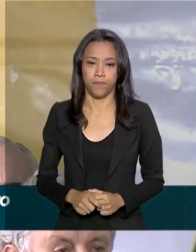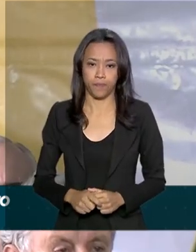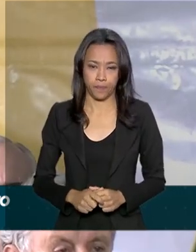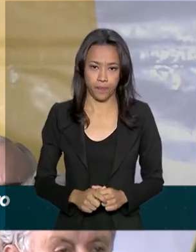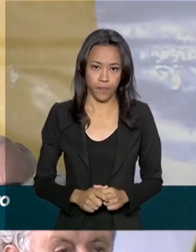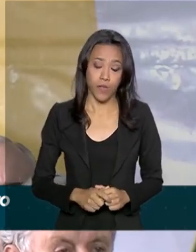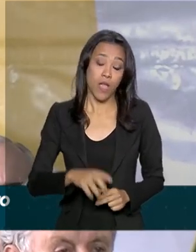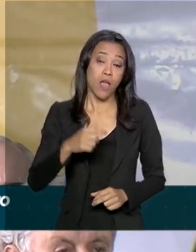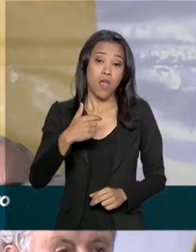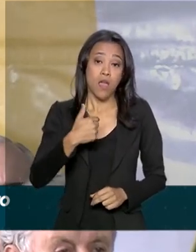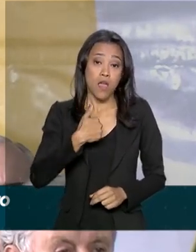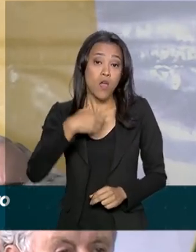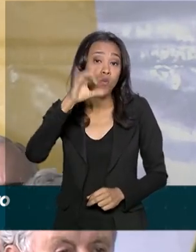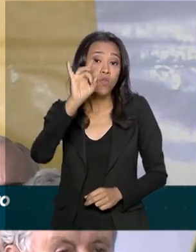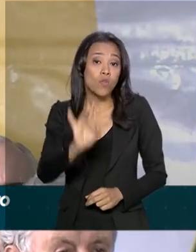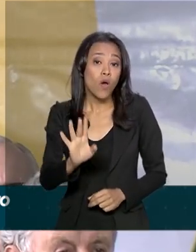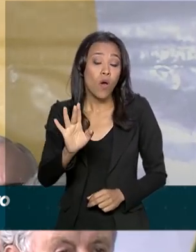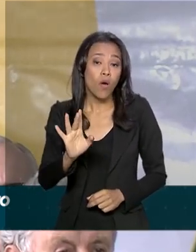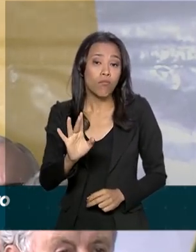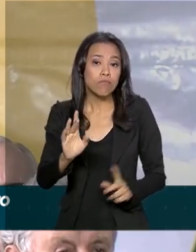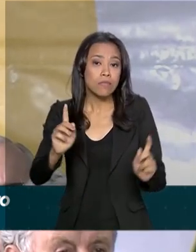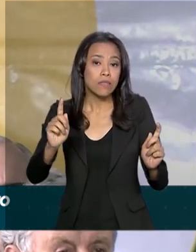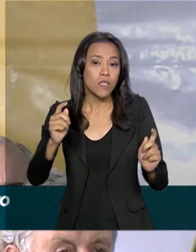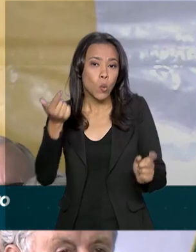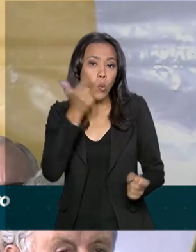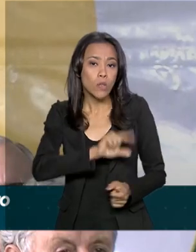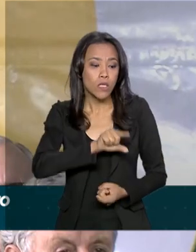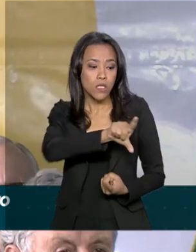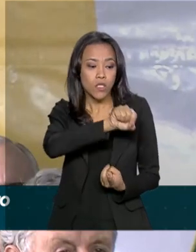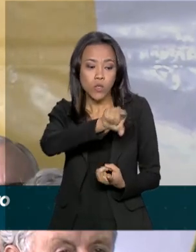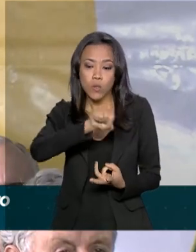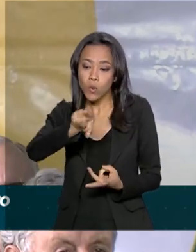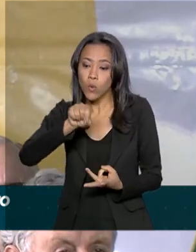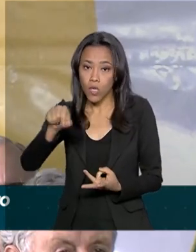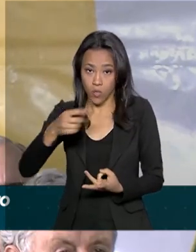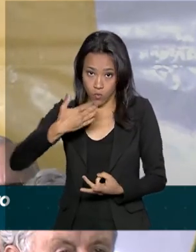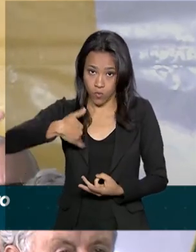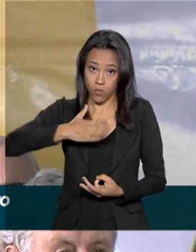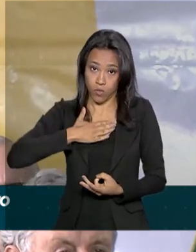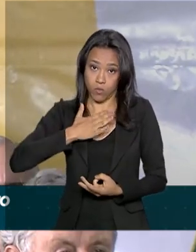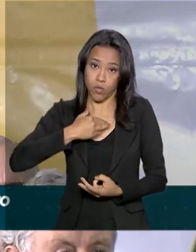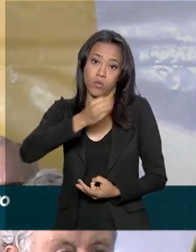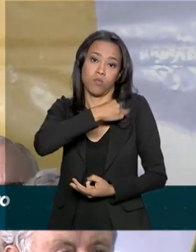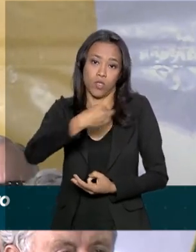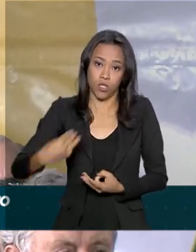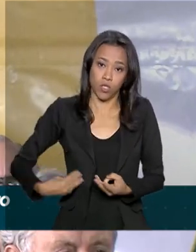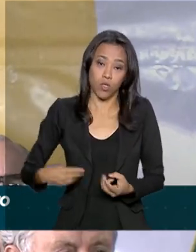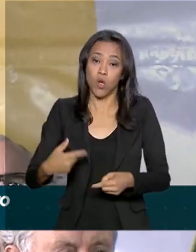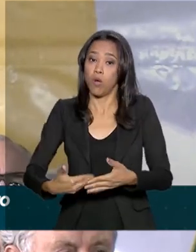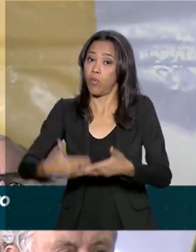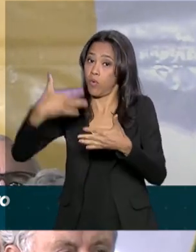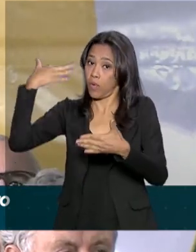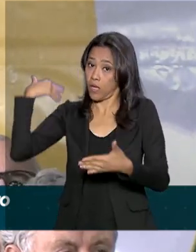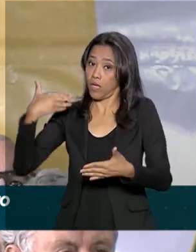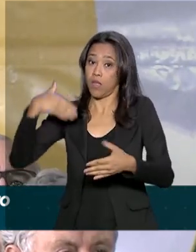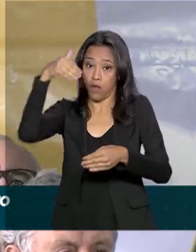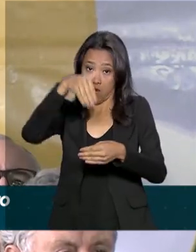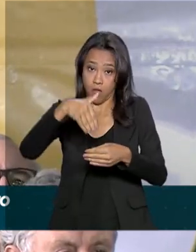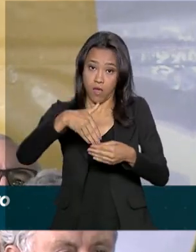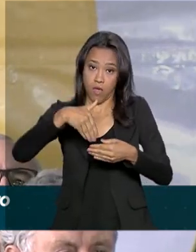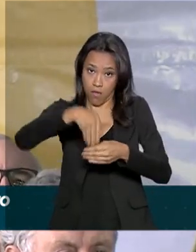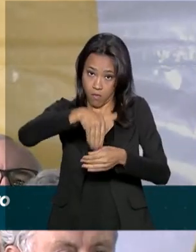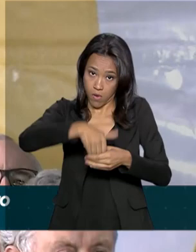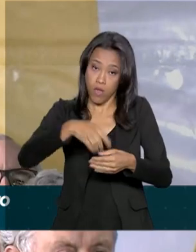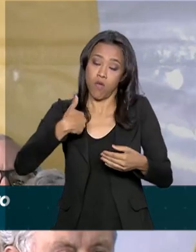Só pude escolher os meus ministros com isenção, porque durante a campanha prometi que ia fazer